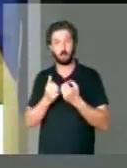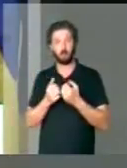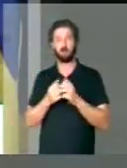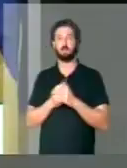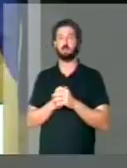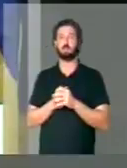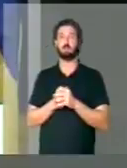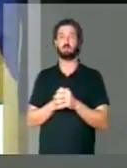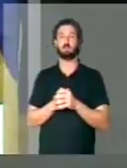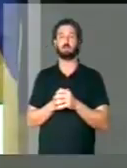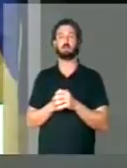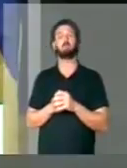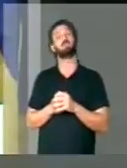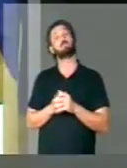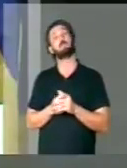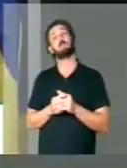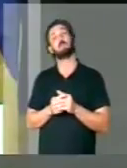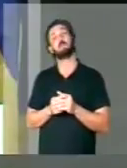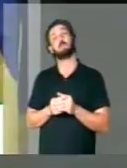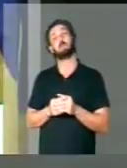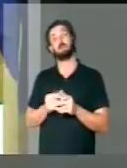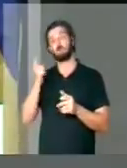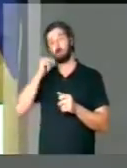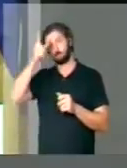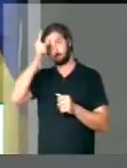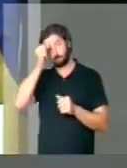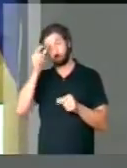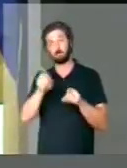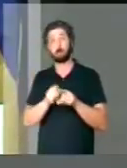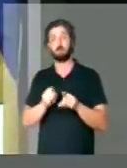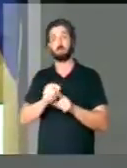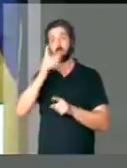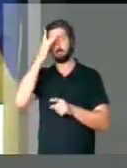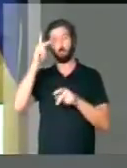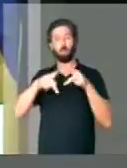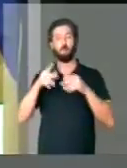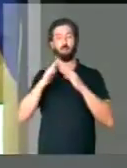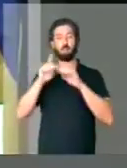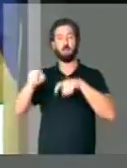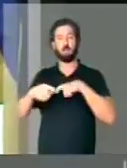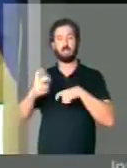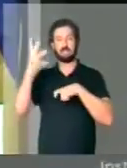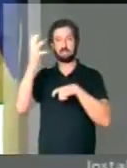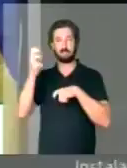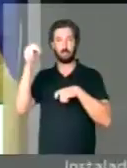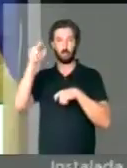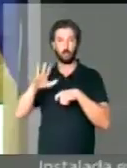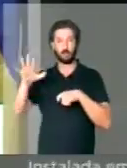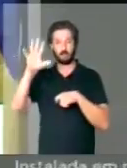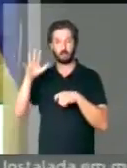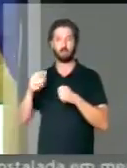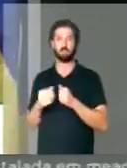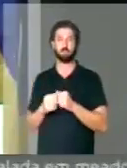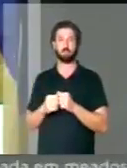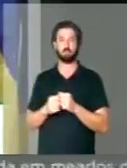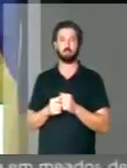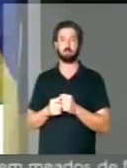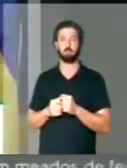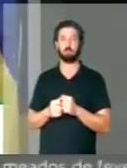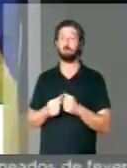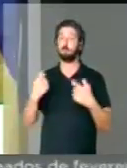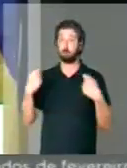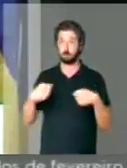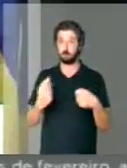para poder acomodar, para poder dar um alento ao sertanejo, ao agricultor, ao povo nordestino. Não poderia